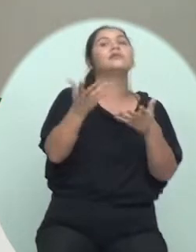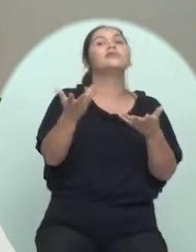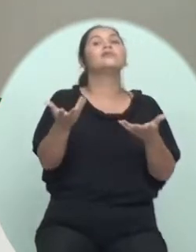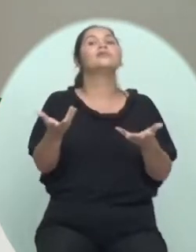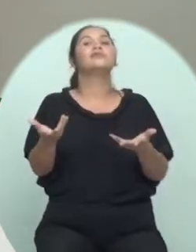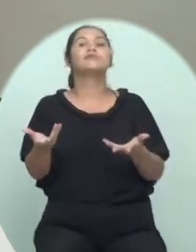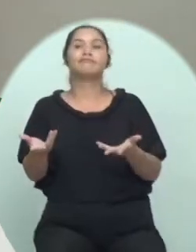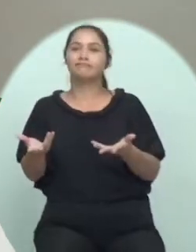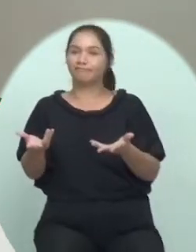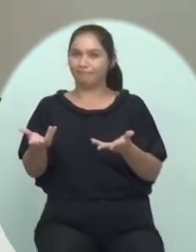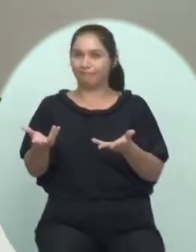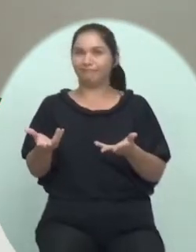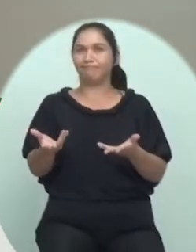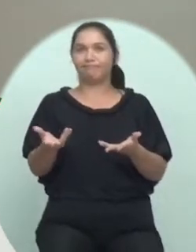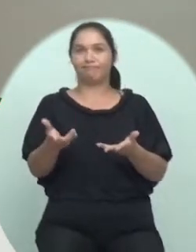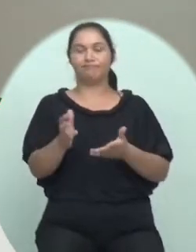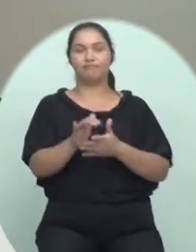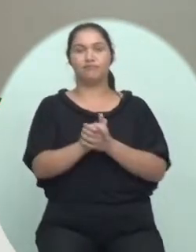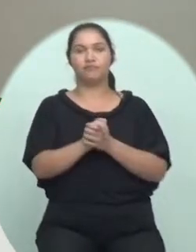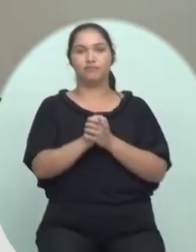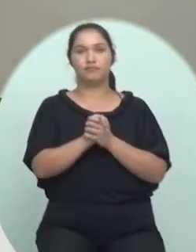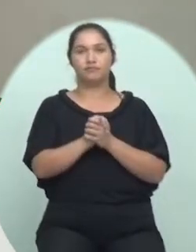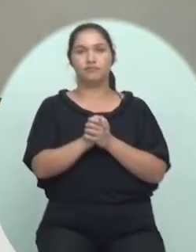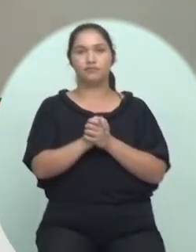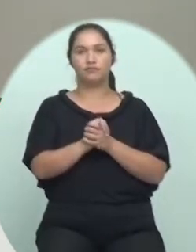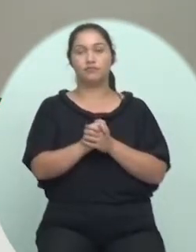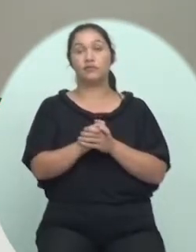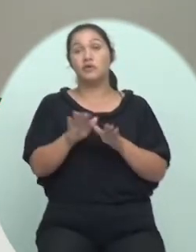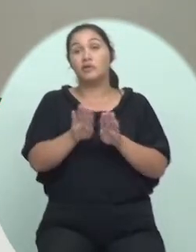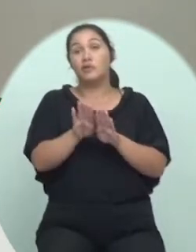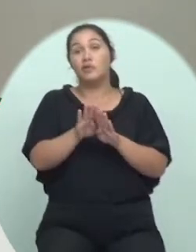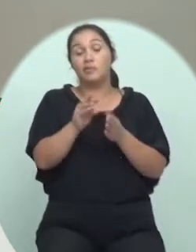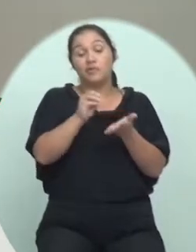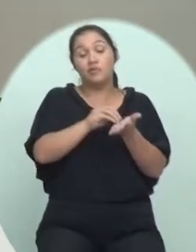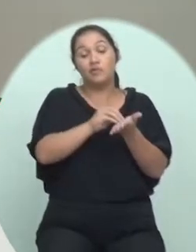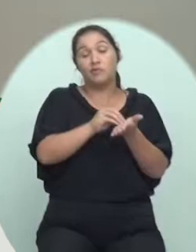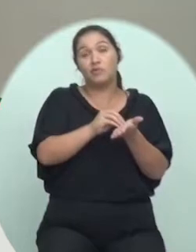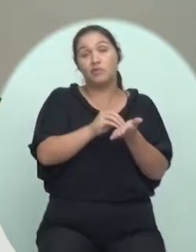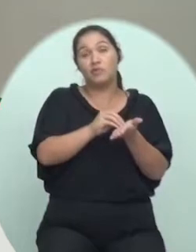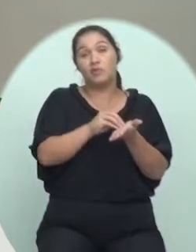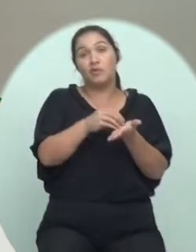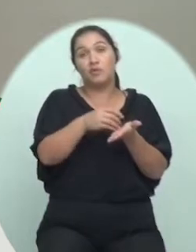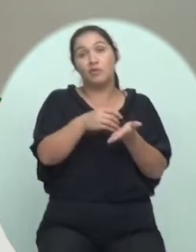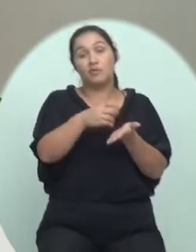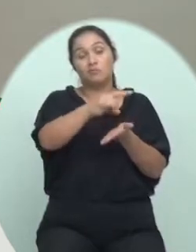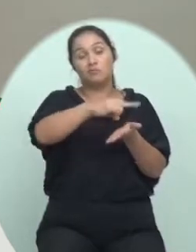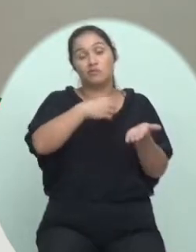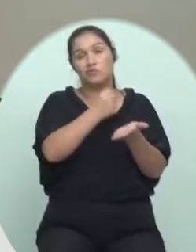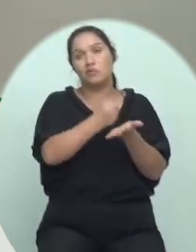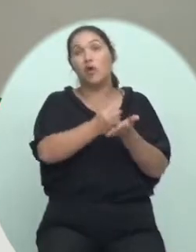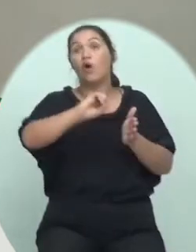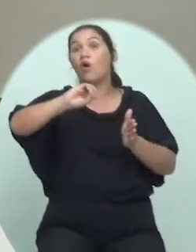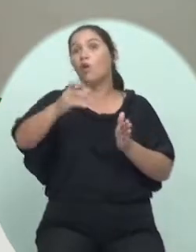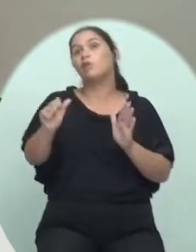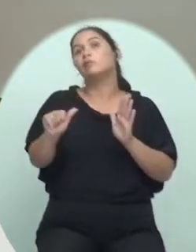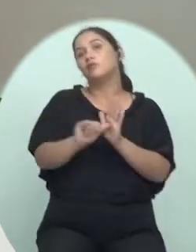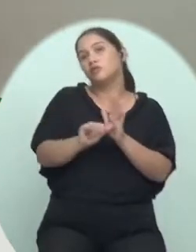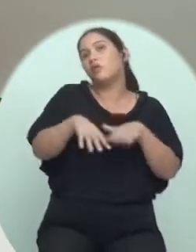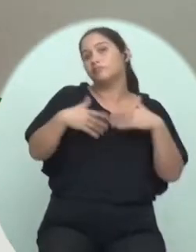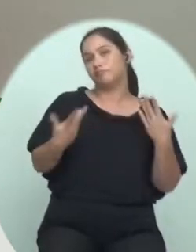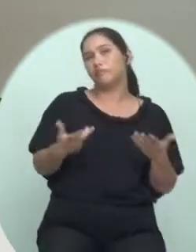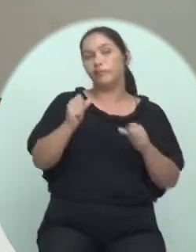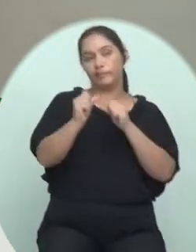objeto acabou não contemplando no contrato original, nem mesmo no próprio edital.